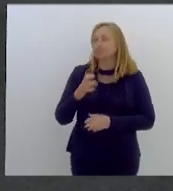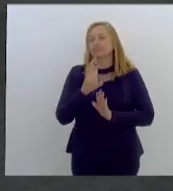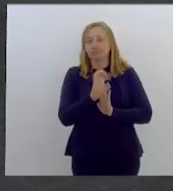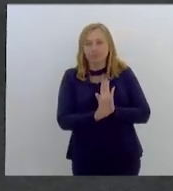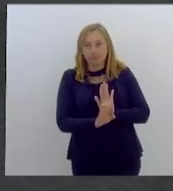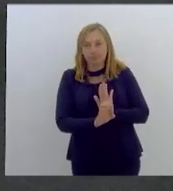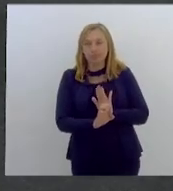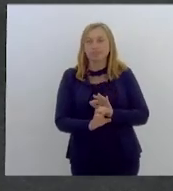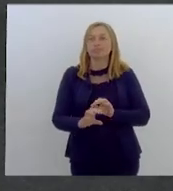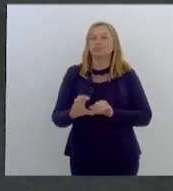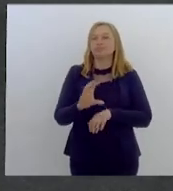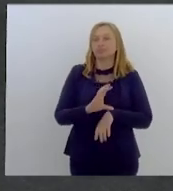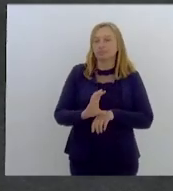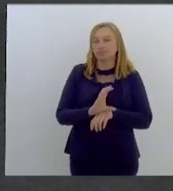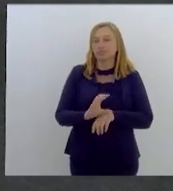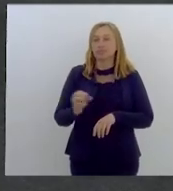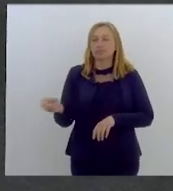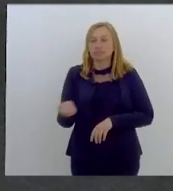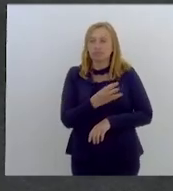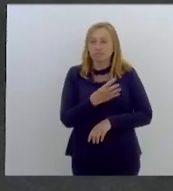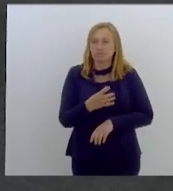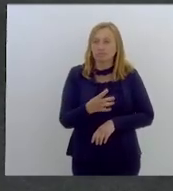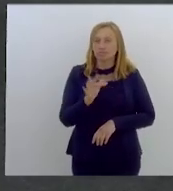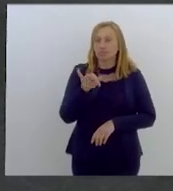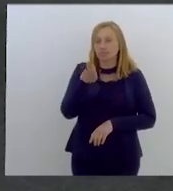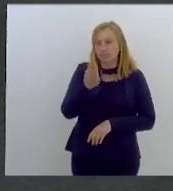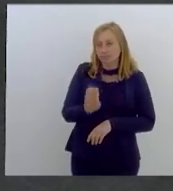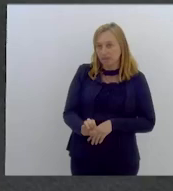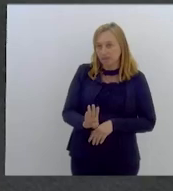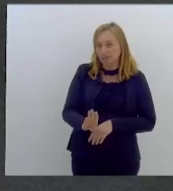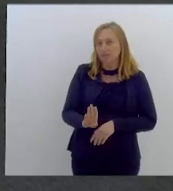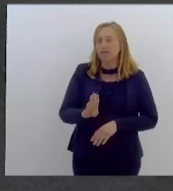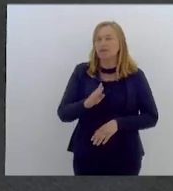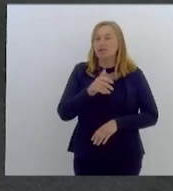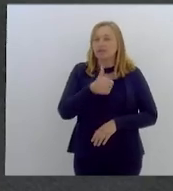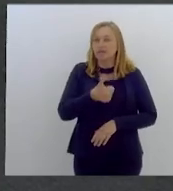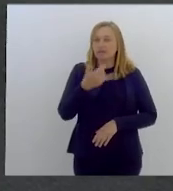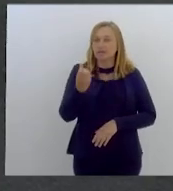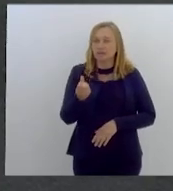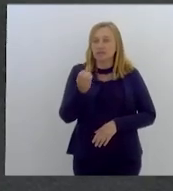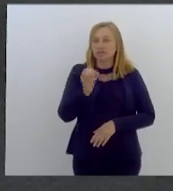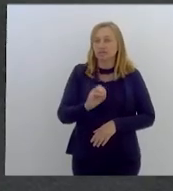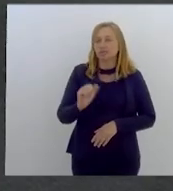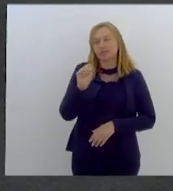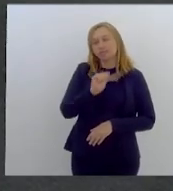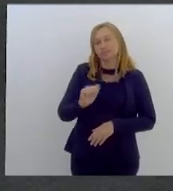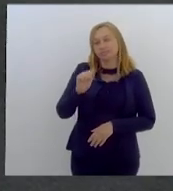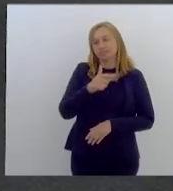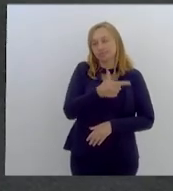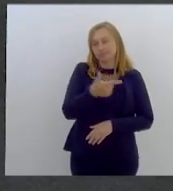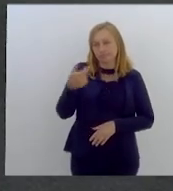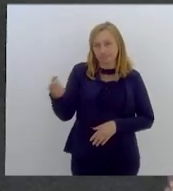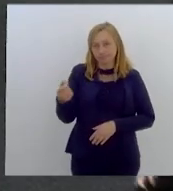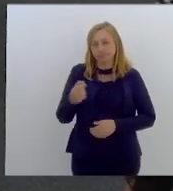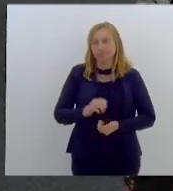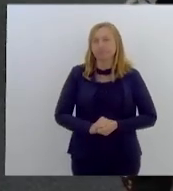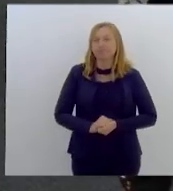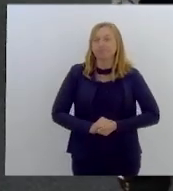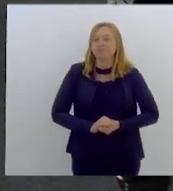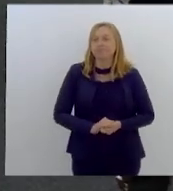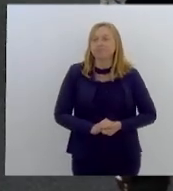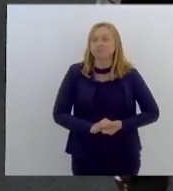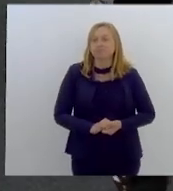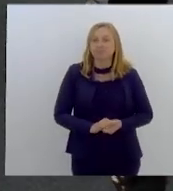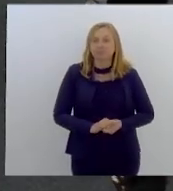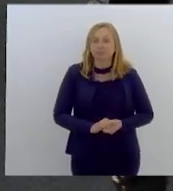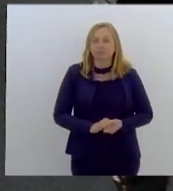do novo Fundeb, ela é de 26 de agosto de 2020, foi quando ela